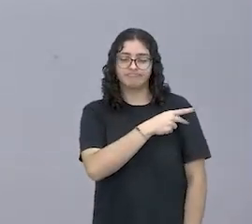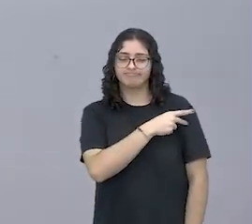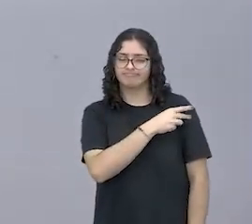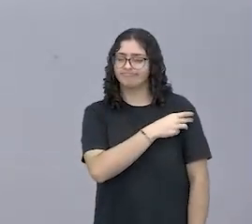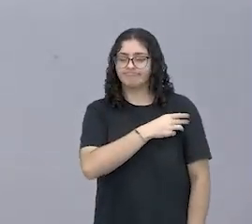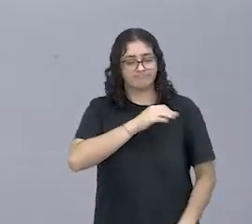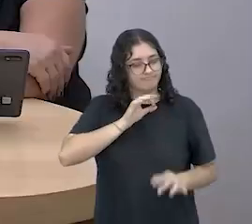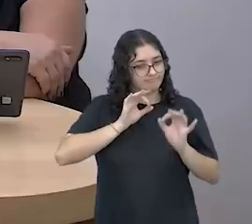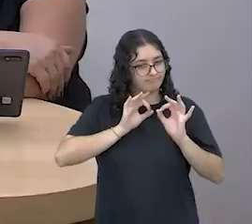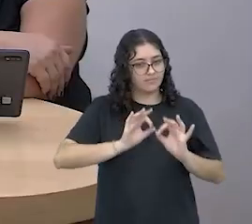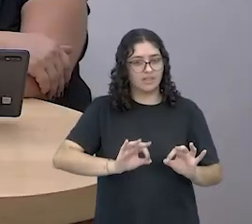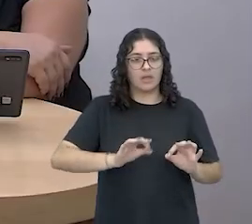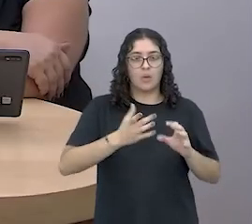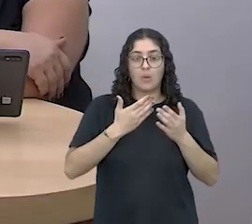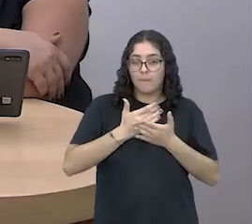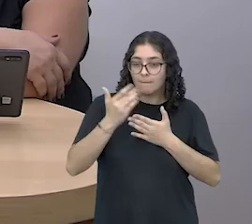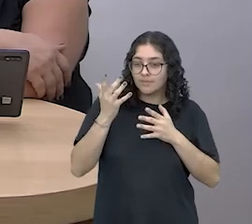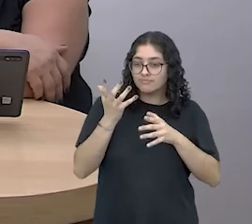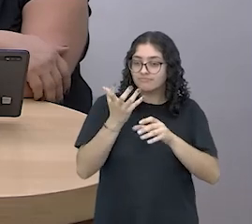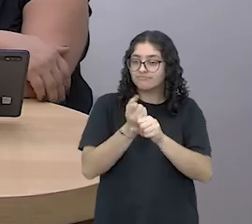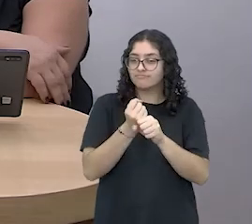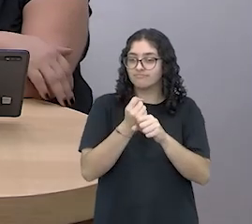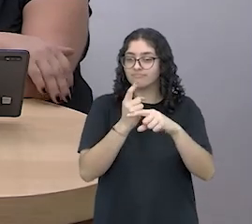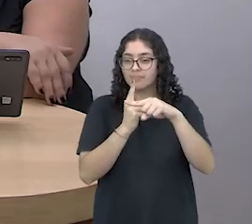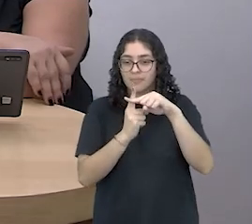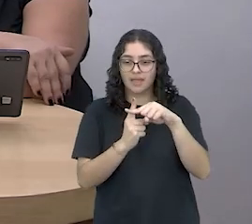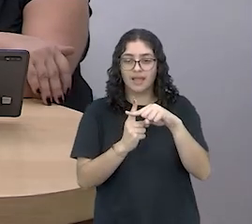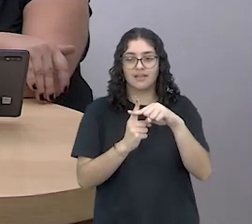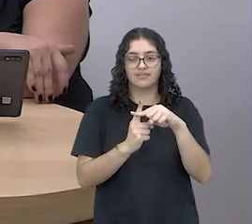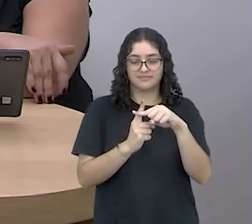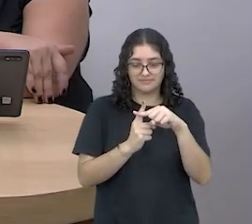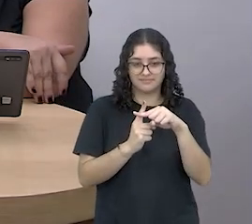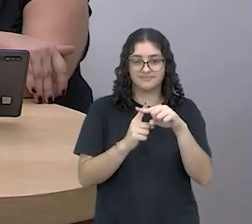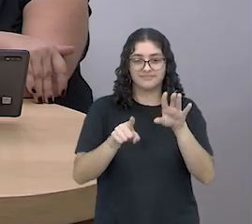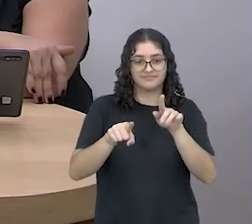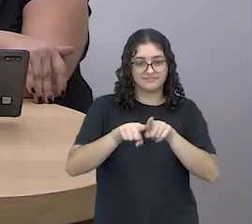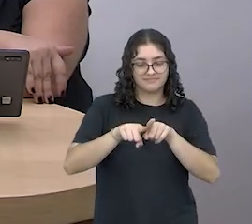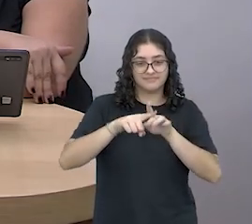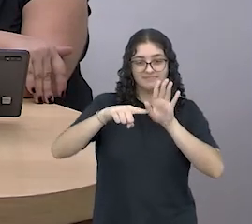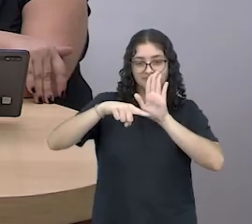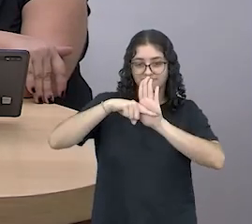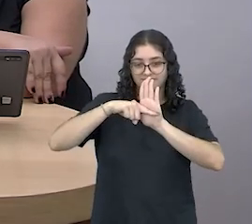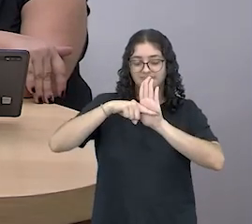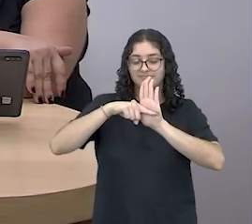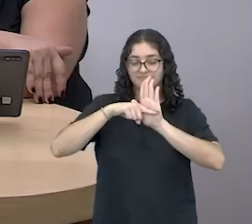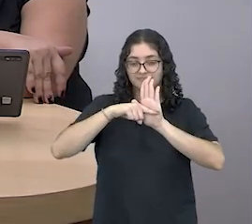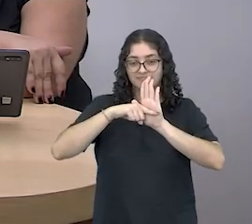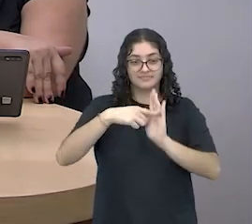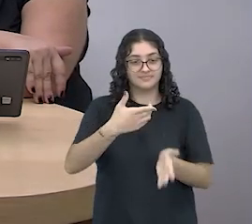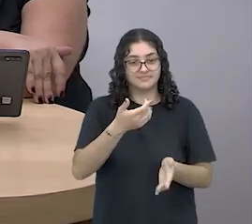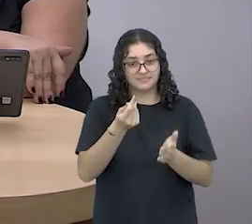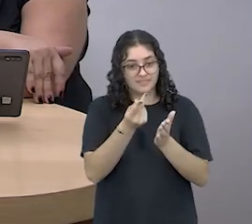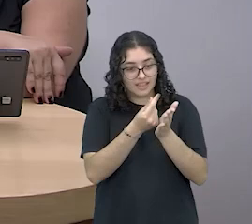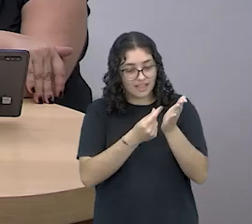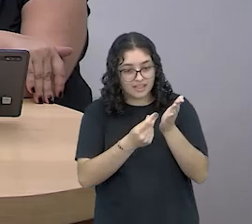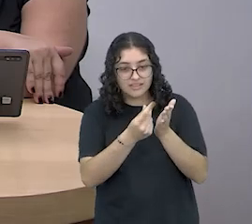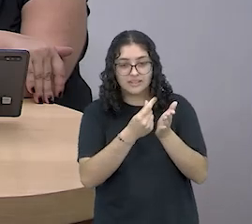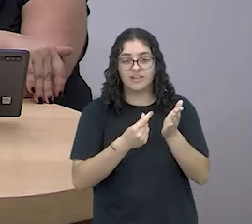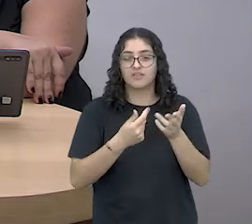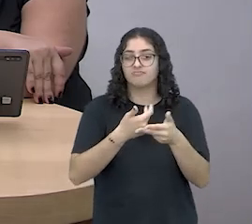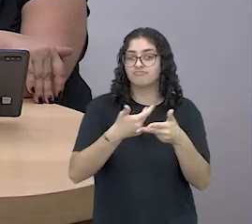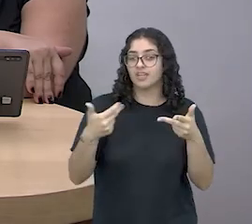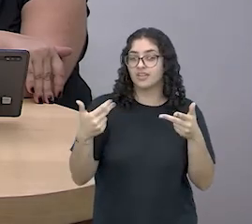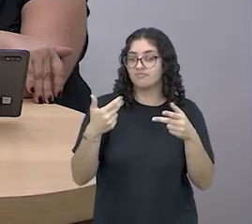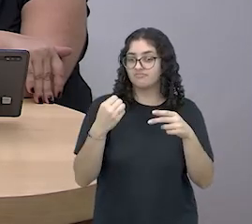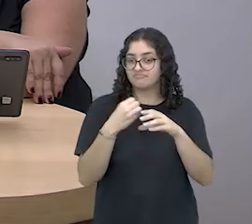Sim. Começar a fazer as contas, adição, né, a subtração, com desenhos, com elementos